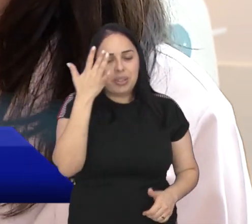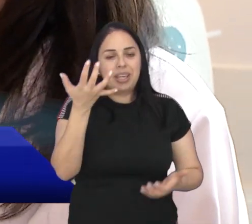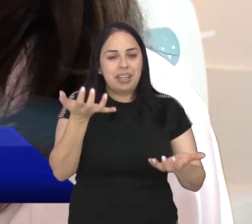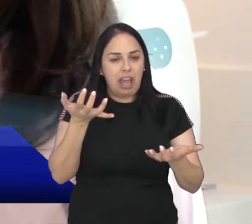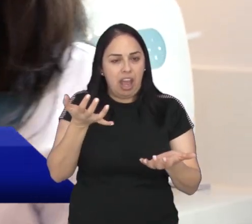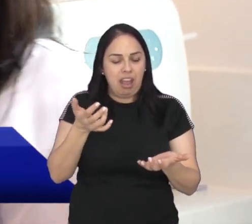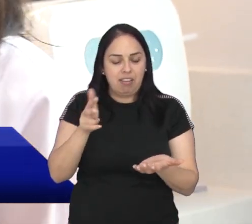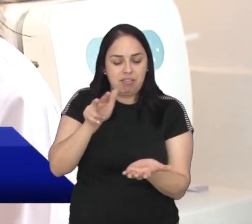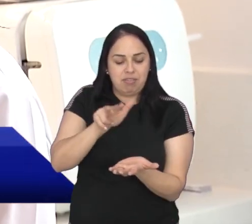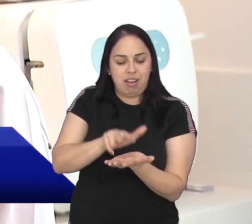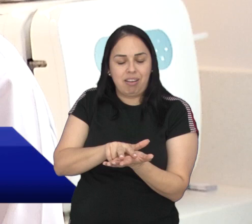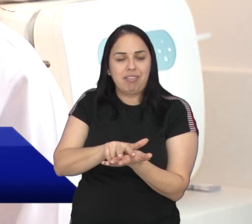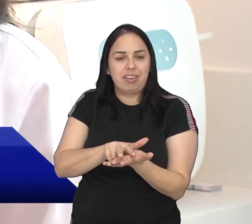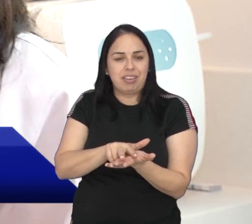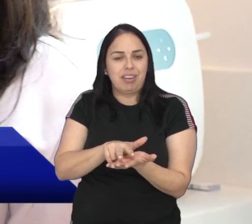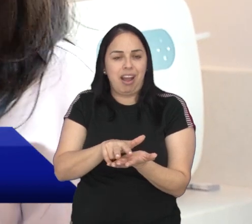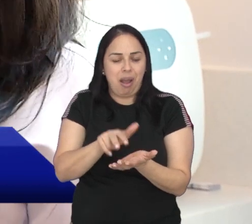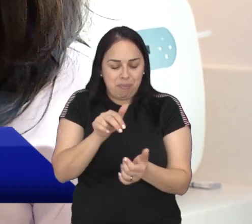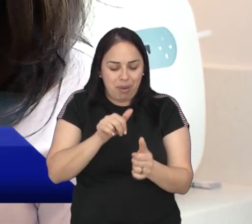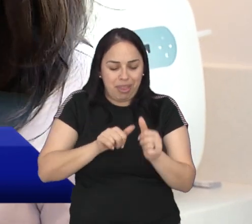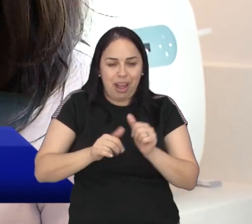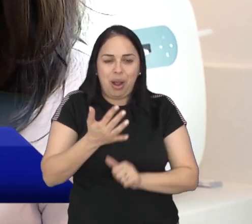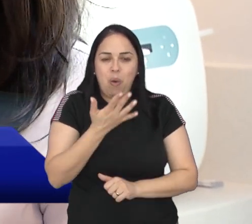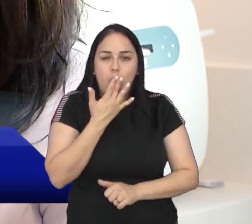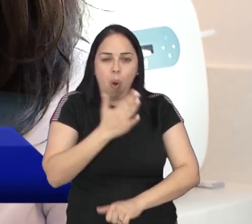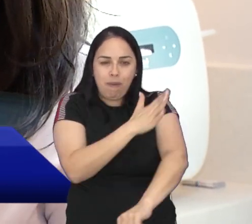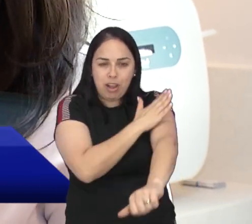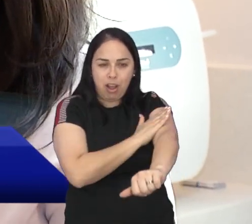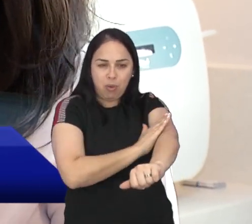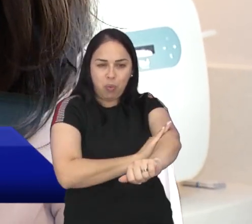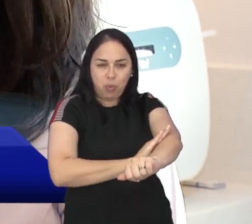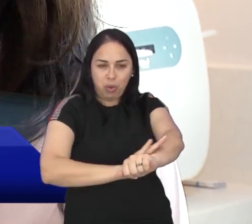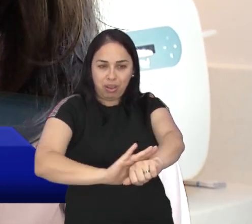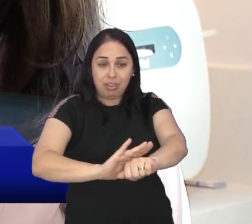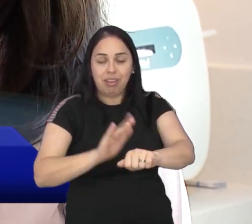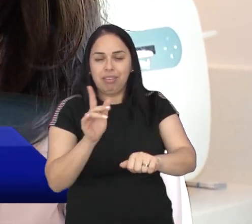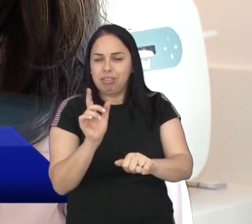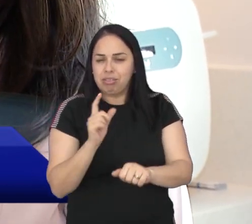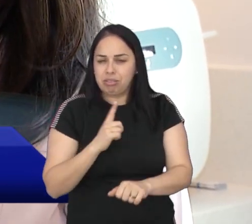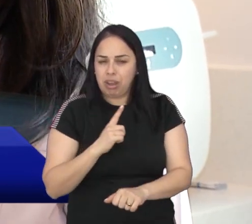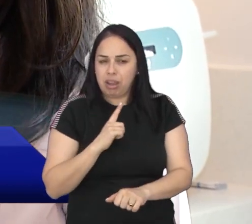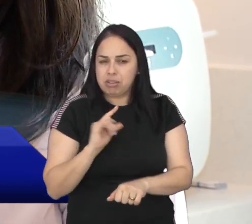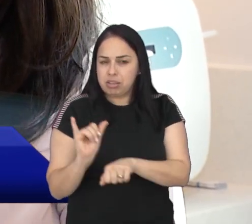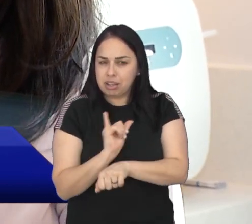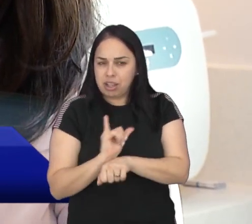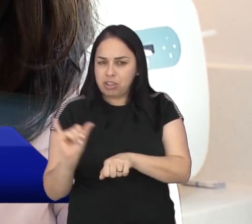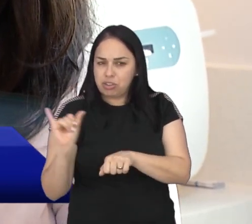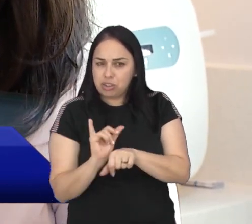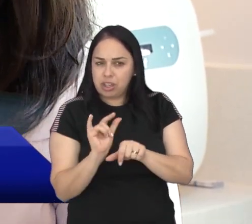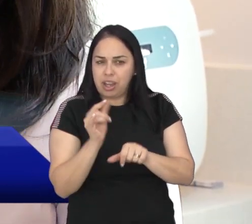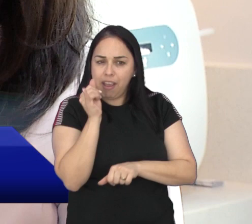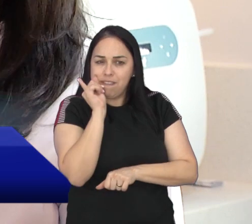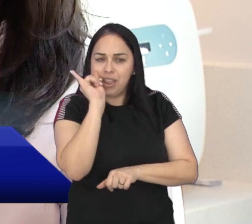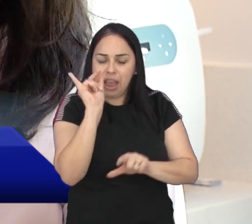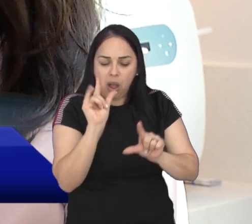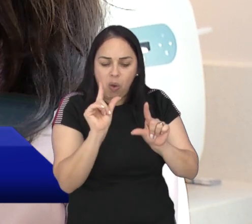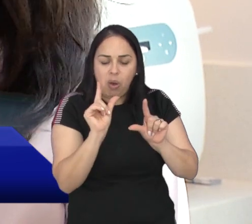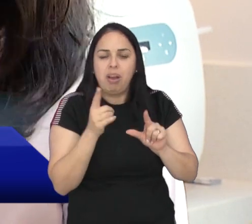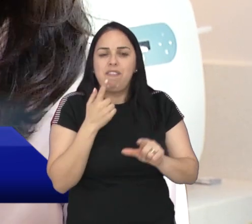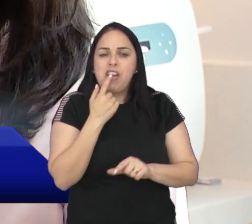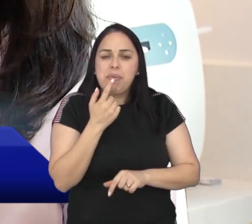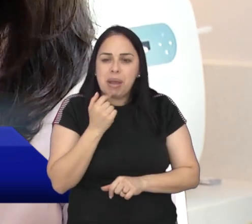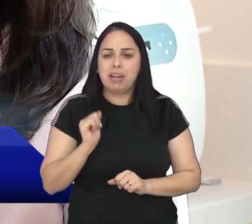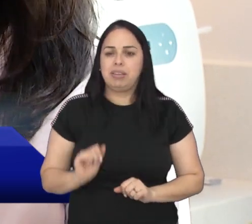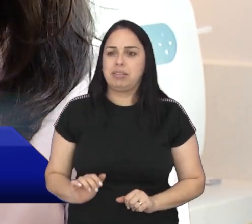quer, por exemplo, tomar um bronze mesmo, ficar bronzeada, mudar a cor, isso é seguro? Tem alguma forma de amenizar? Não,